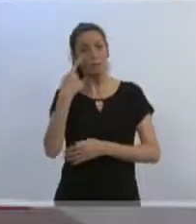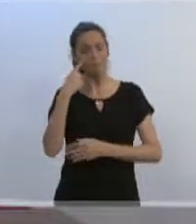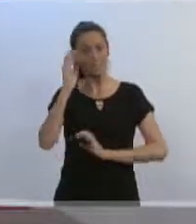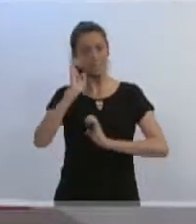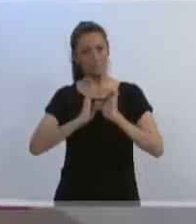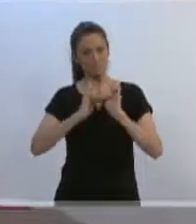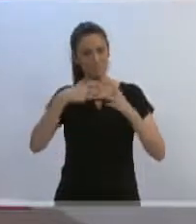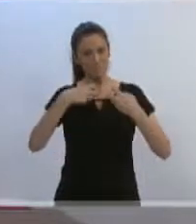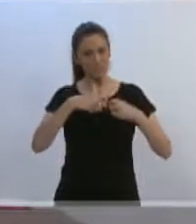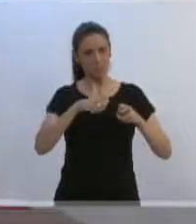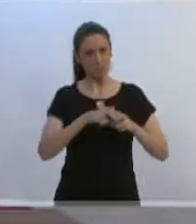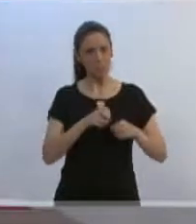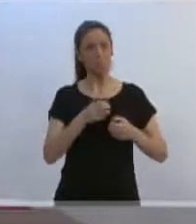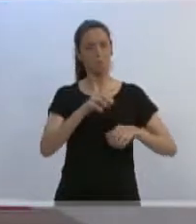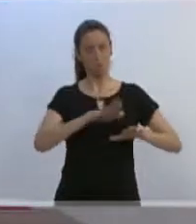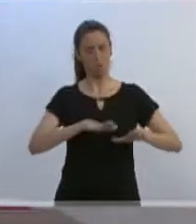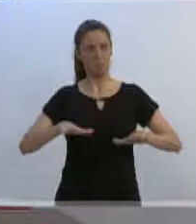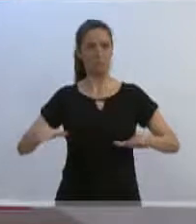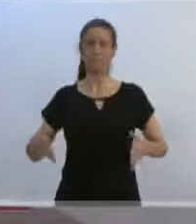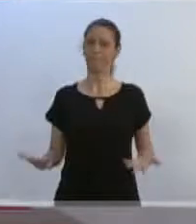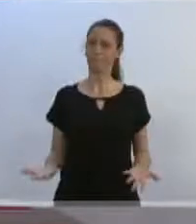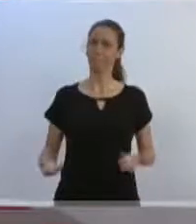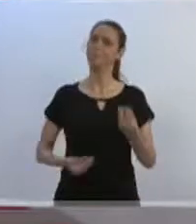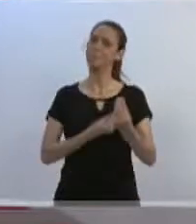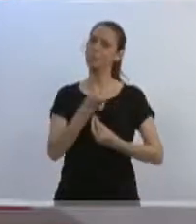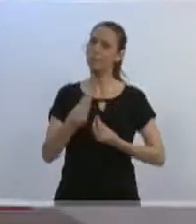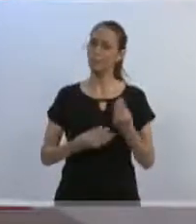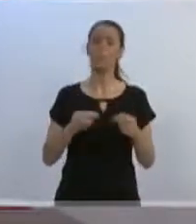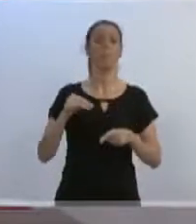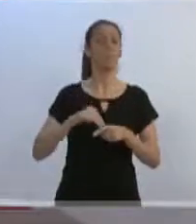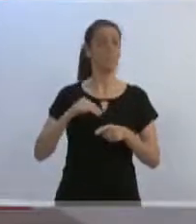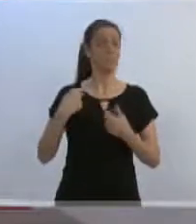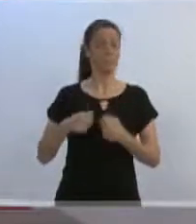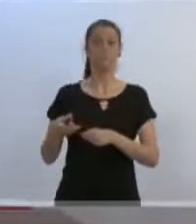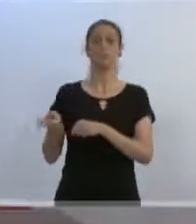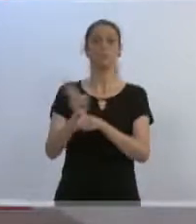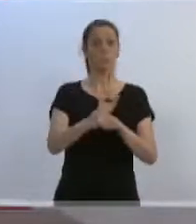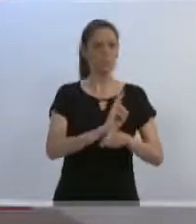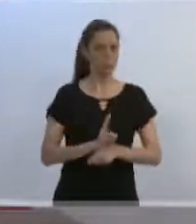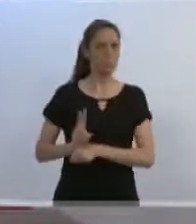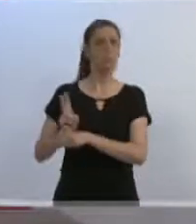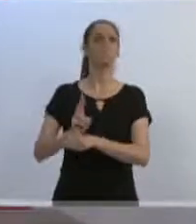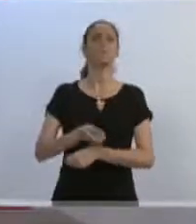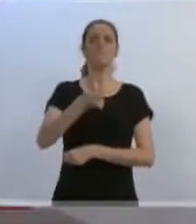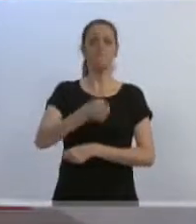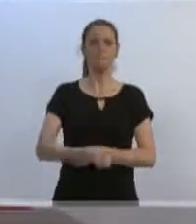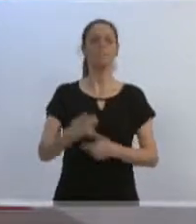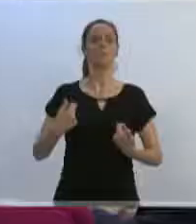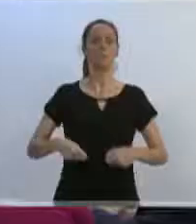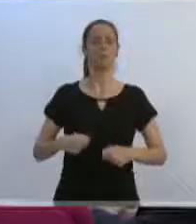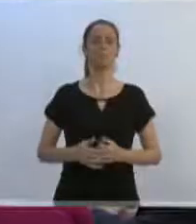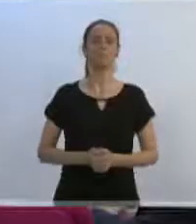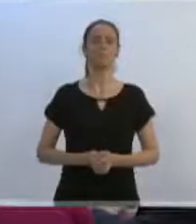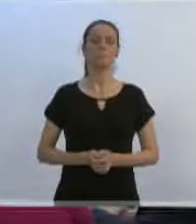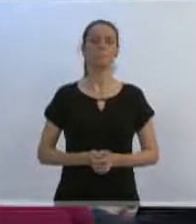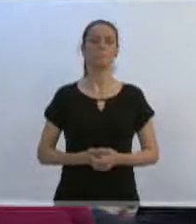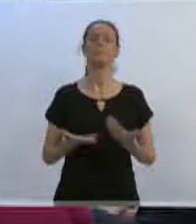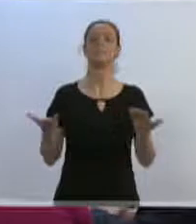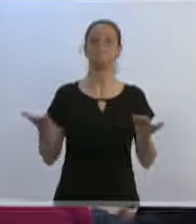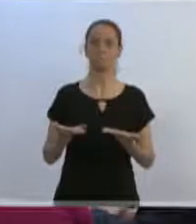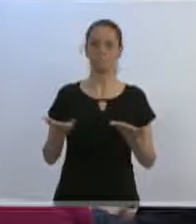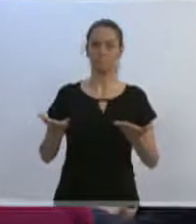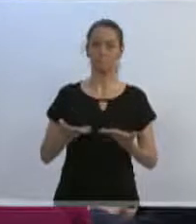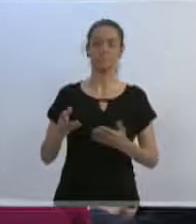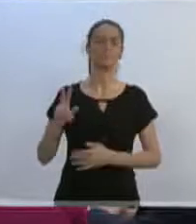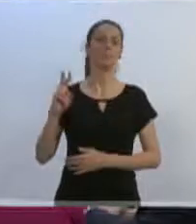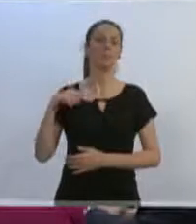vossa excelência quer lembrar que a fiscalização do município tem que age em cima dessas questões com sua parte com a concessão do orador